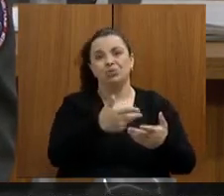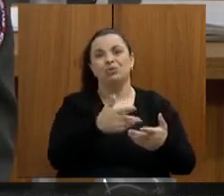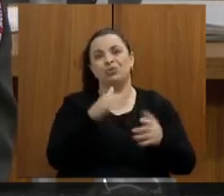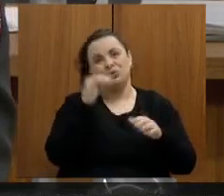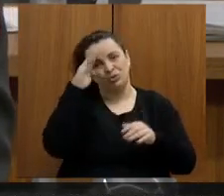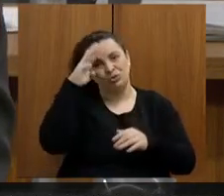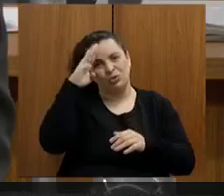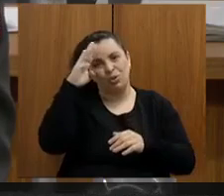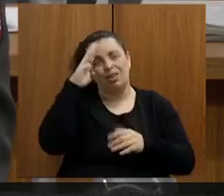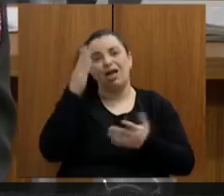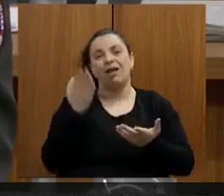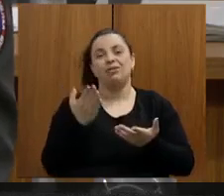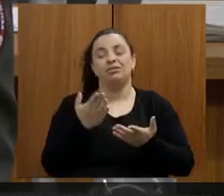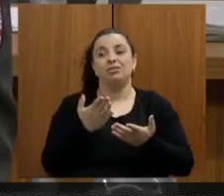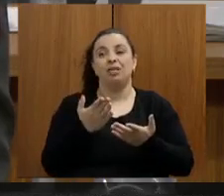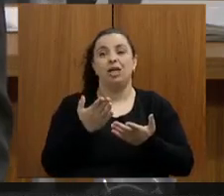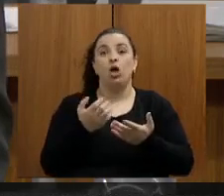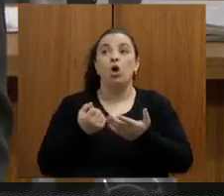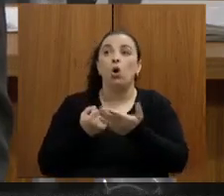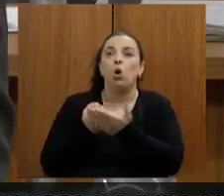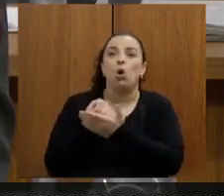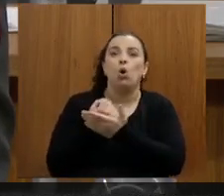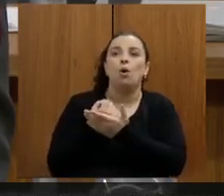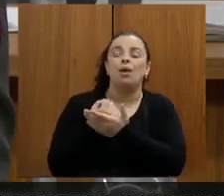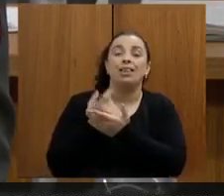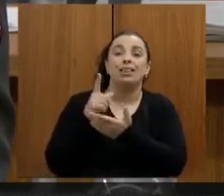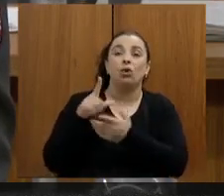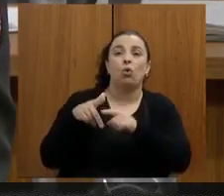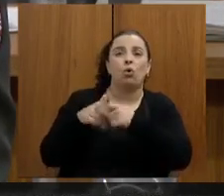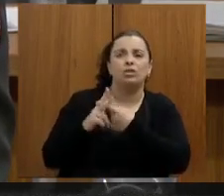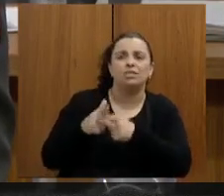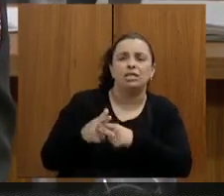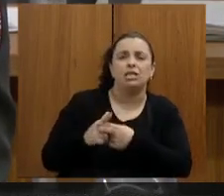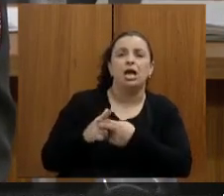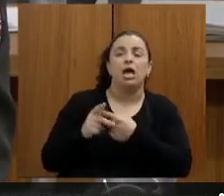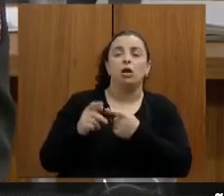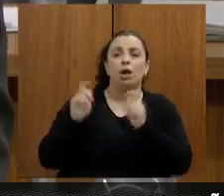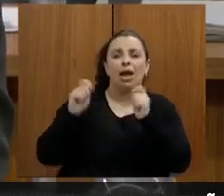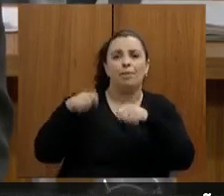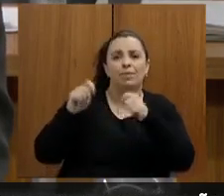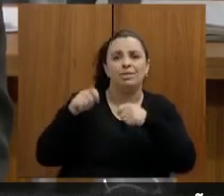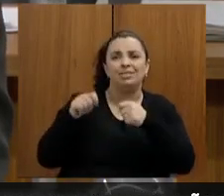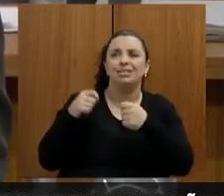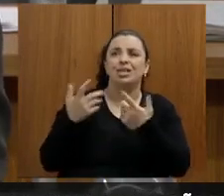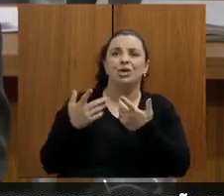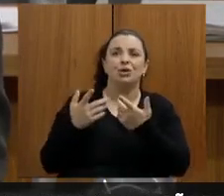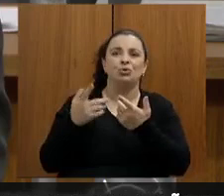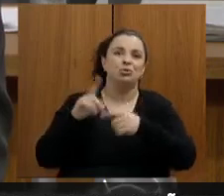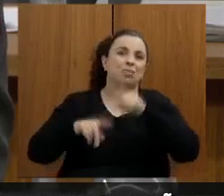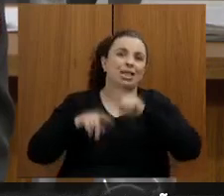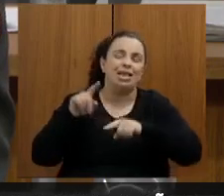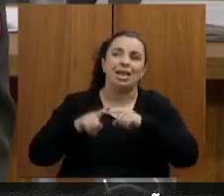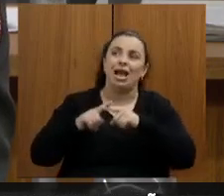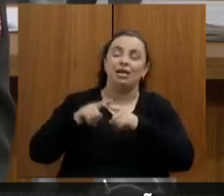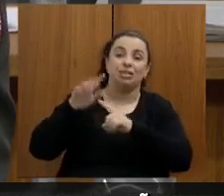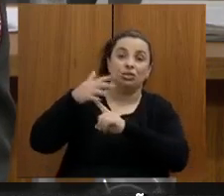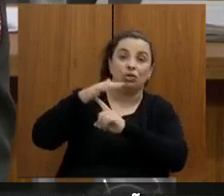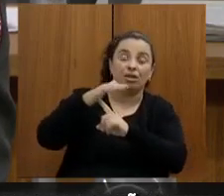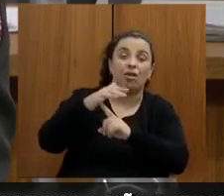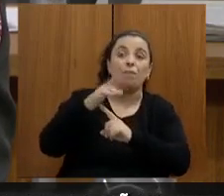as viaturas as aeronaves de forma a atender atender o máximo que a gente puder